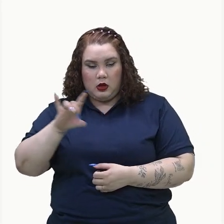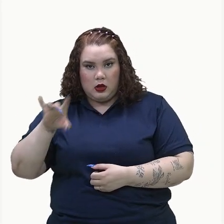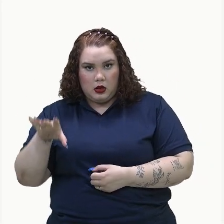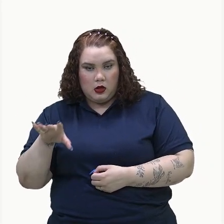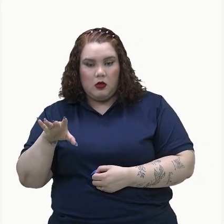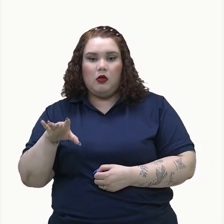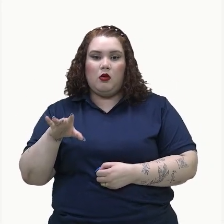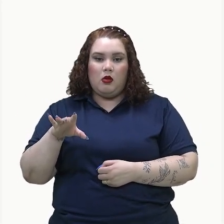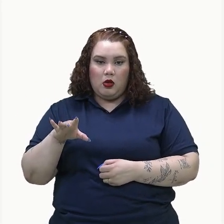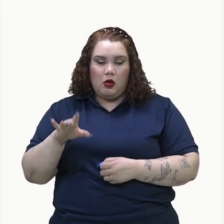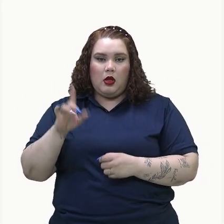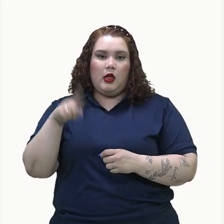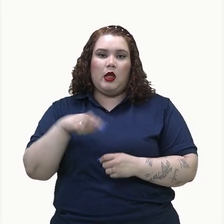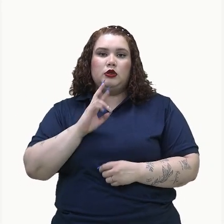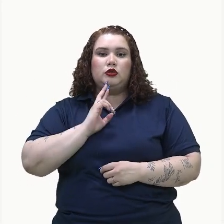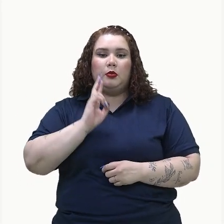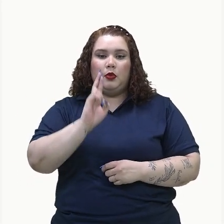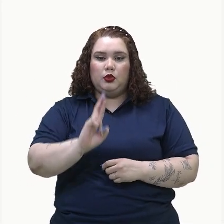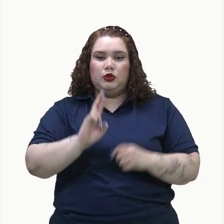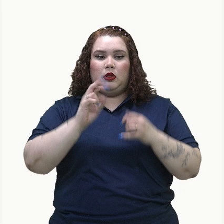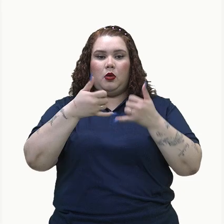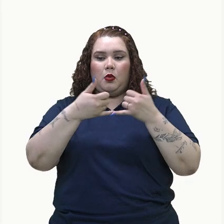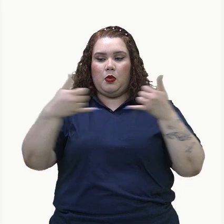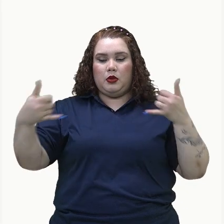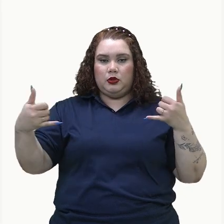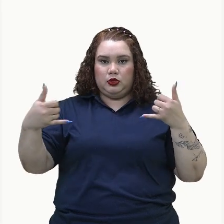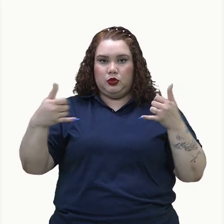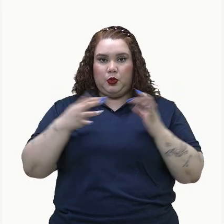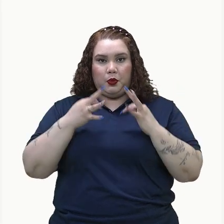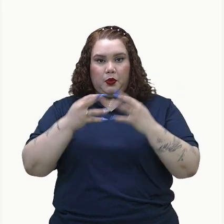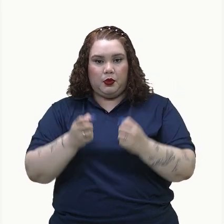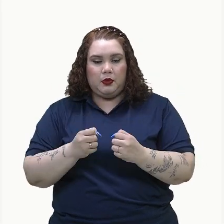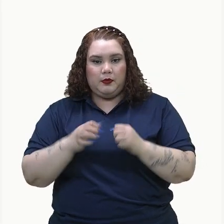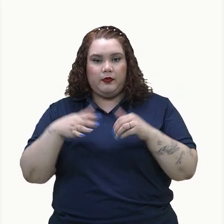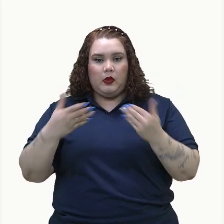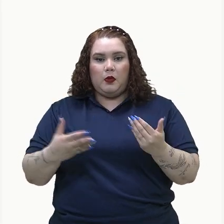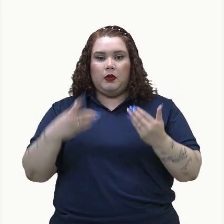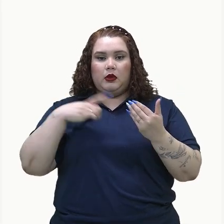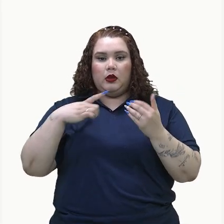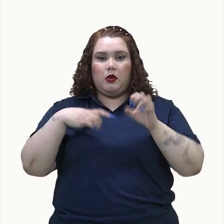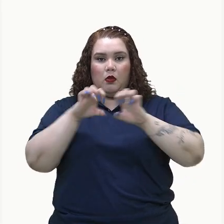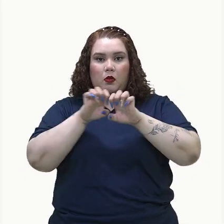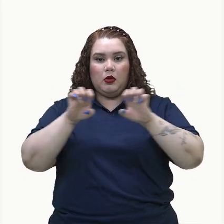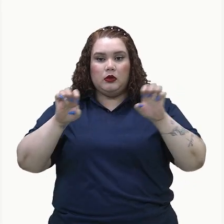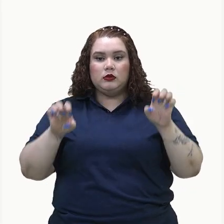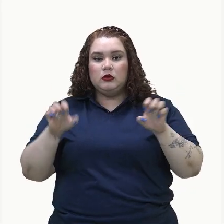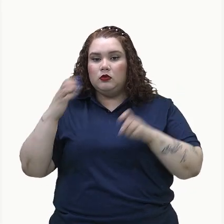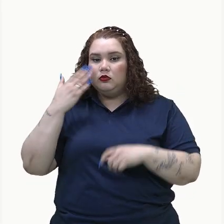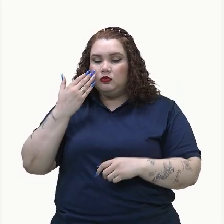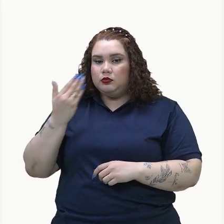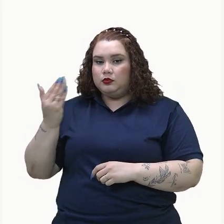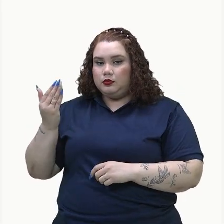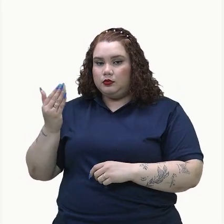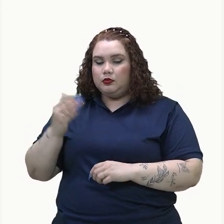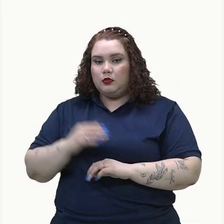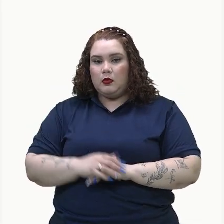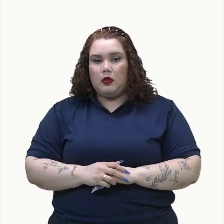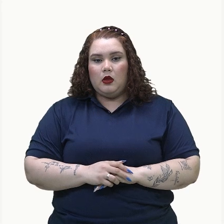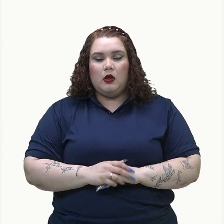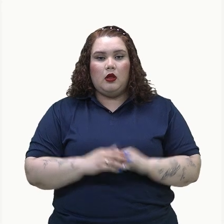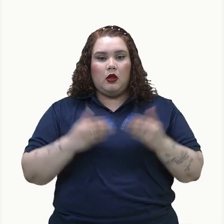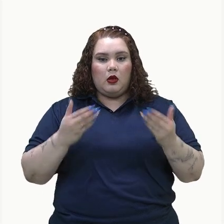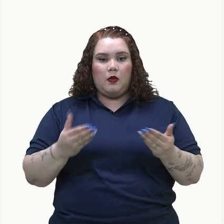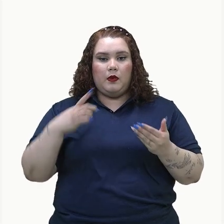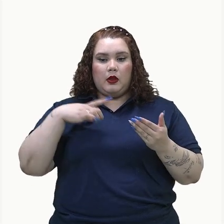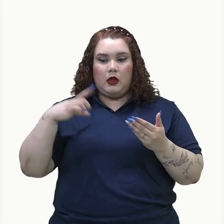resistor, é igual à corrente total. Então aqui eu tenho, olha, que a corrente total, ela é dividida entre